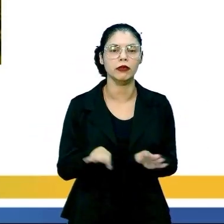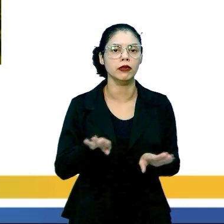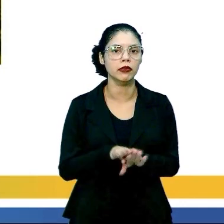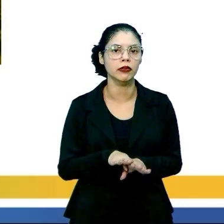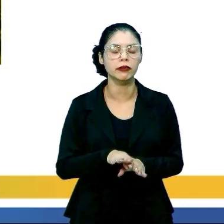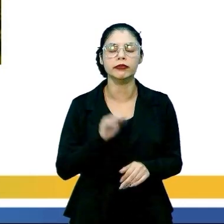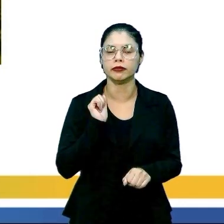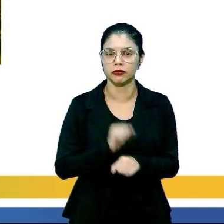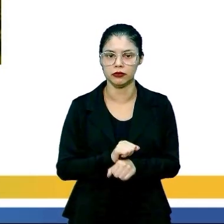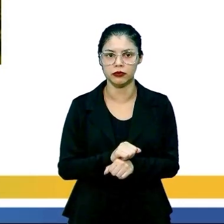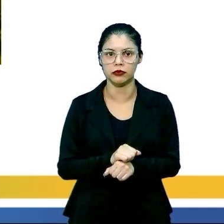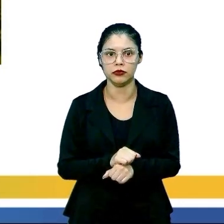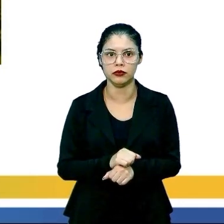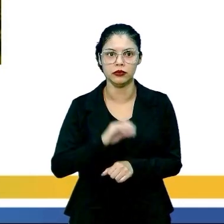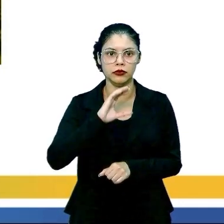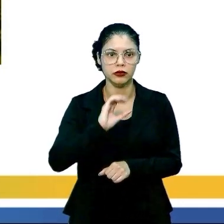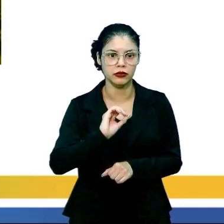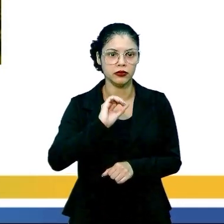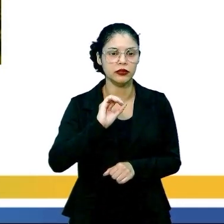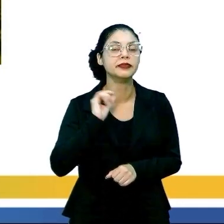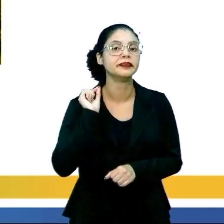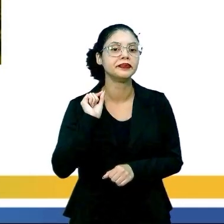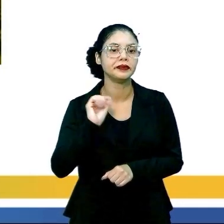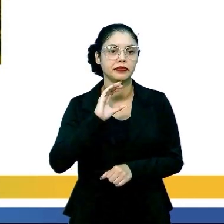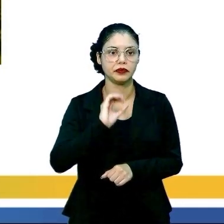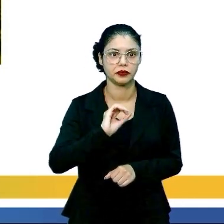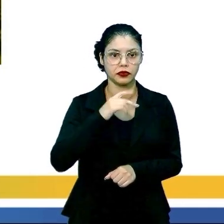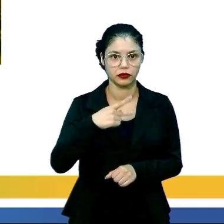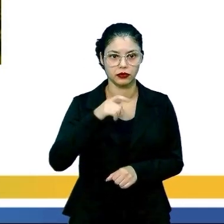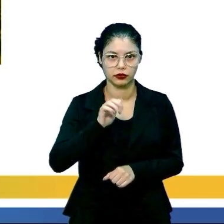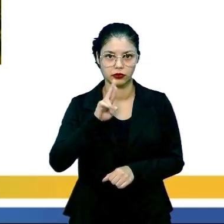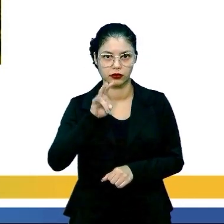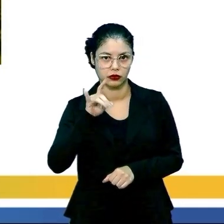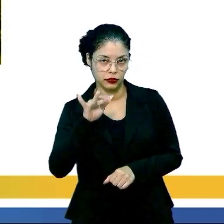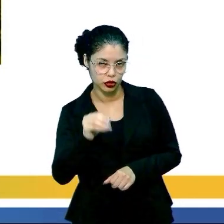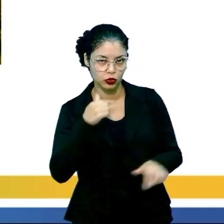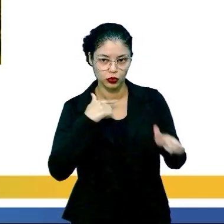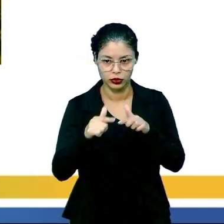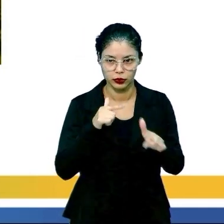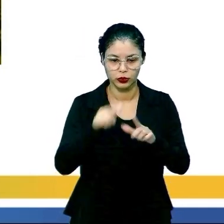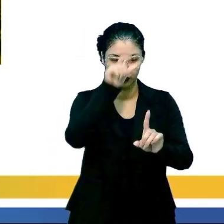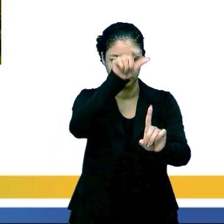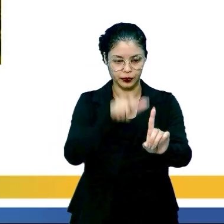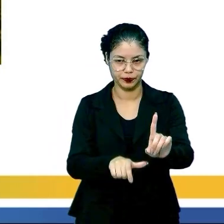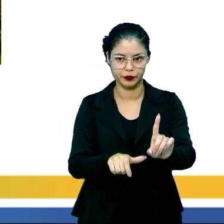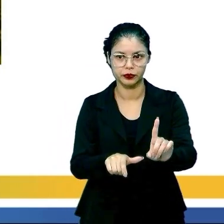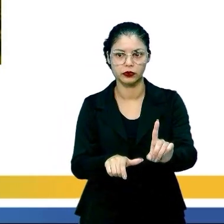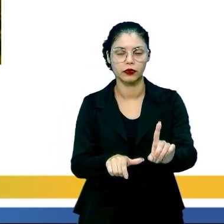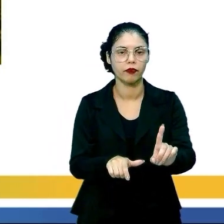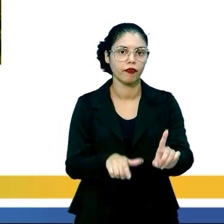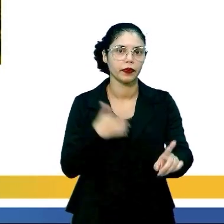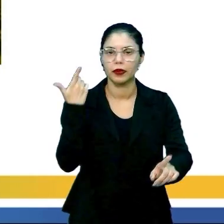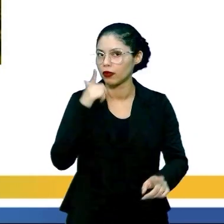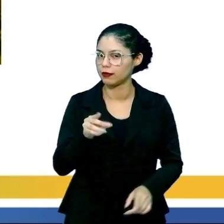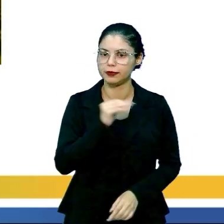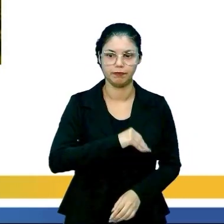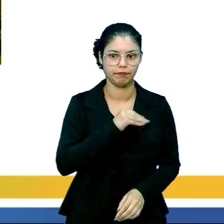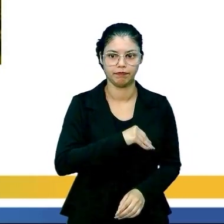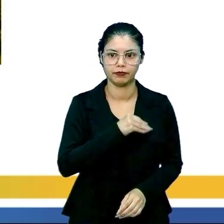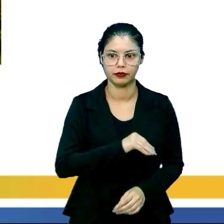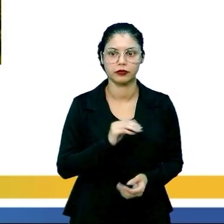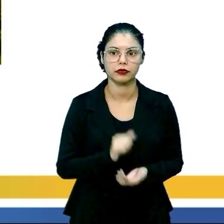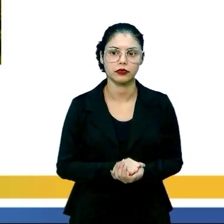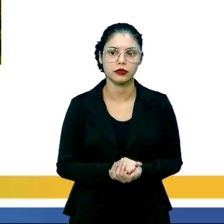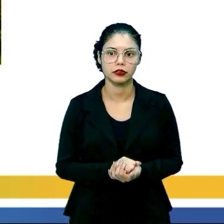deixa de ser servo e passa a ser agora o quê? Um operário, um proletário. O servo não ganhava salário,